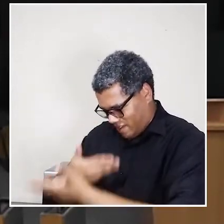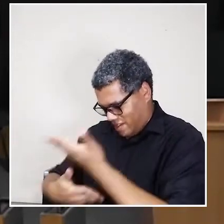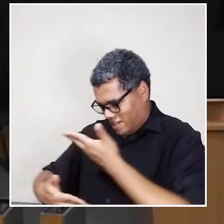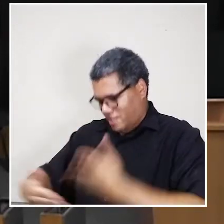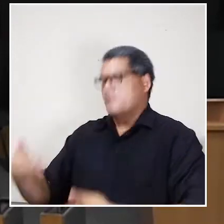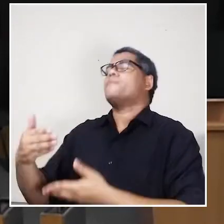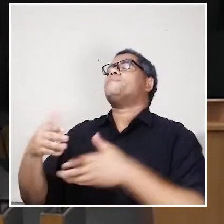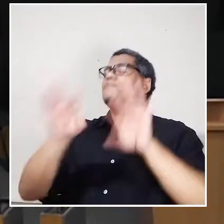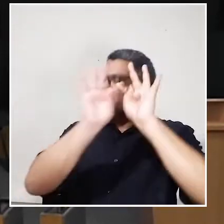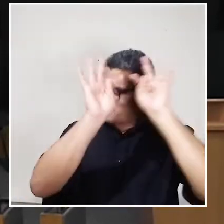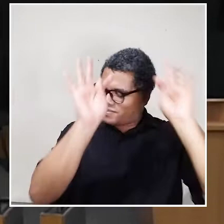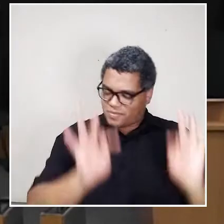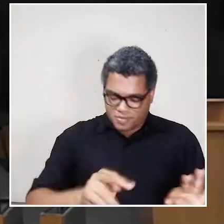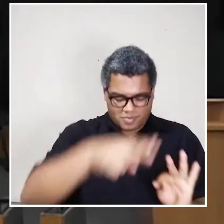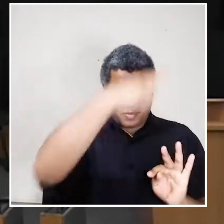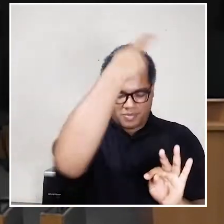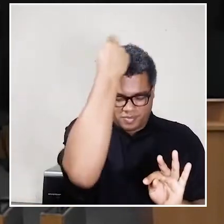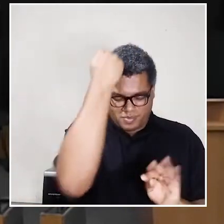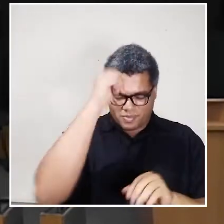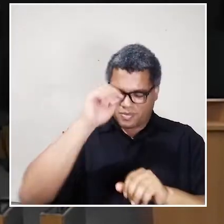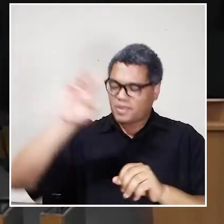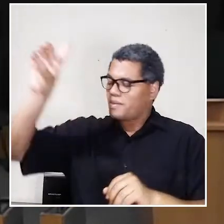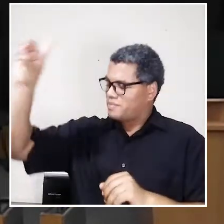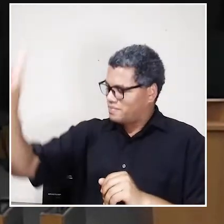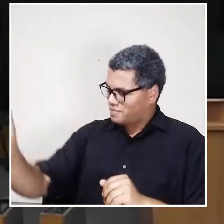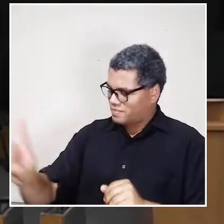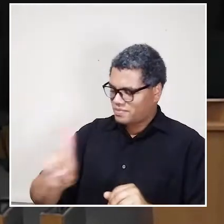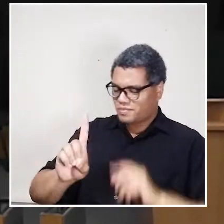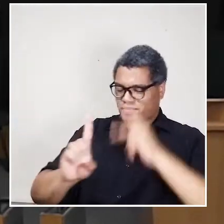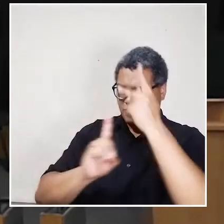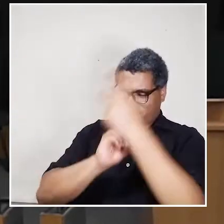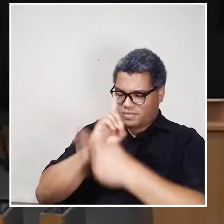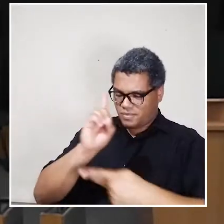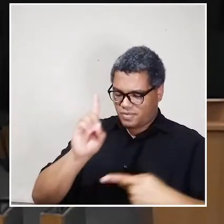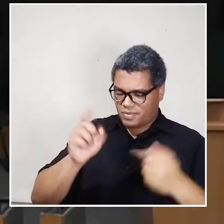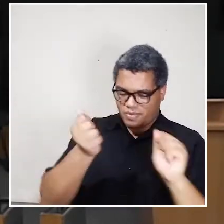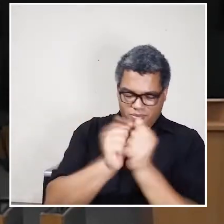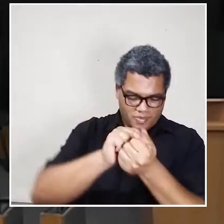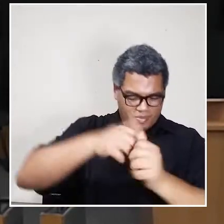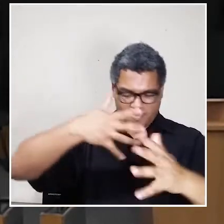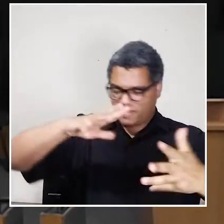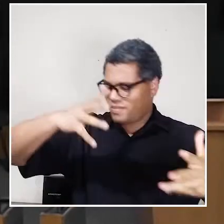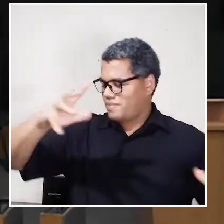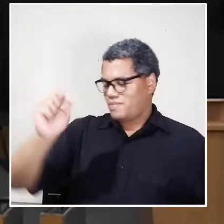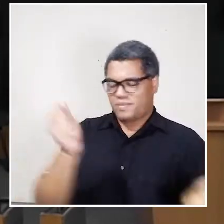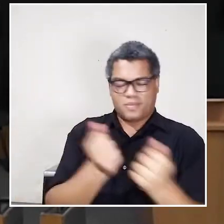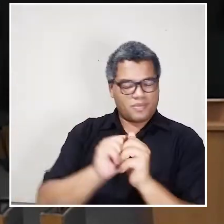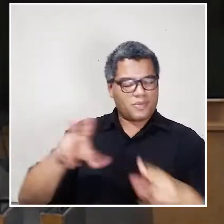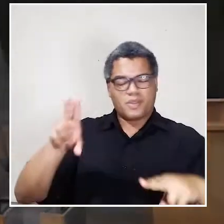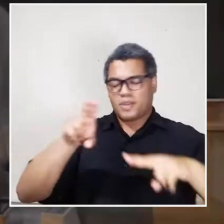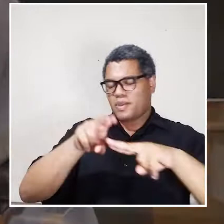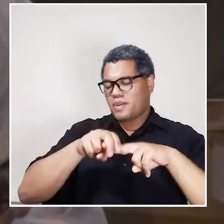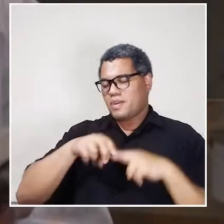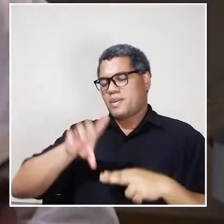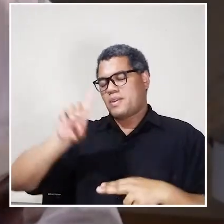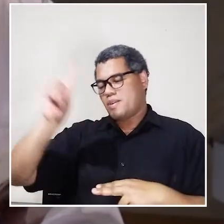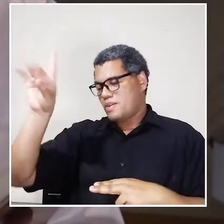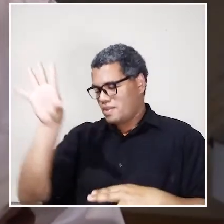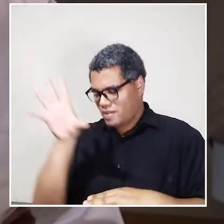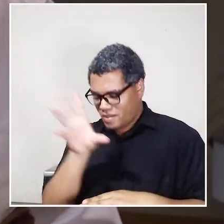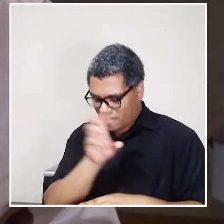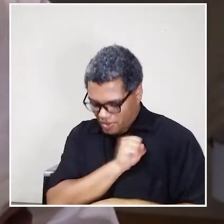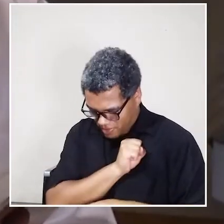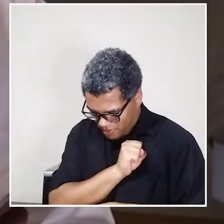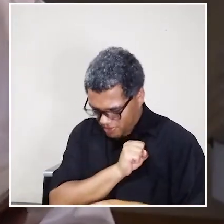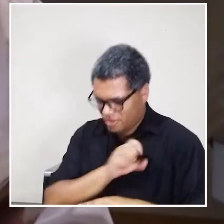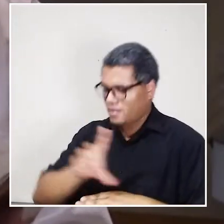teu santuário assolado, faze resplandecer o teu rosto por amor de nós.